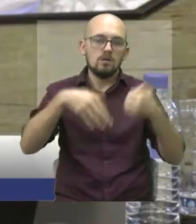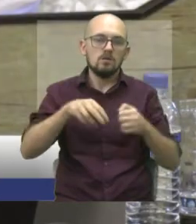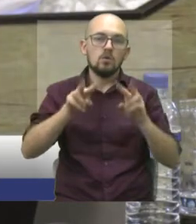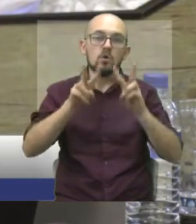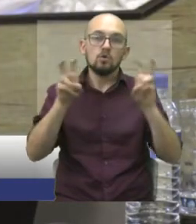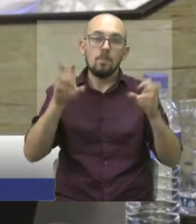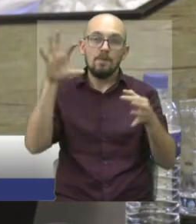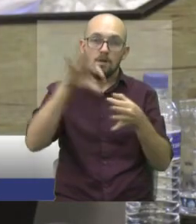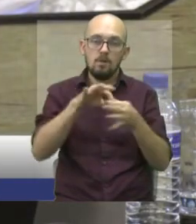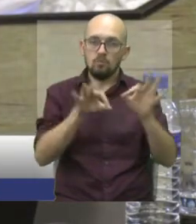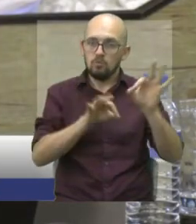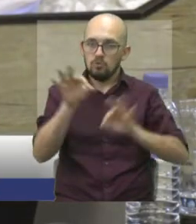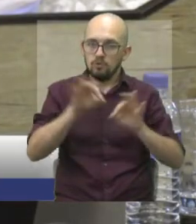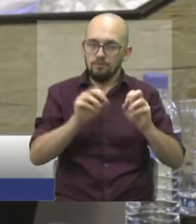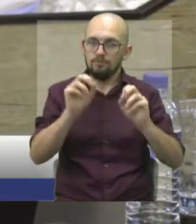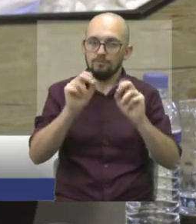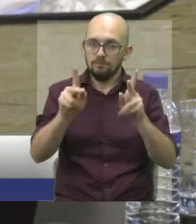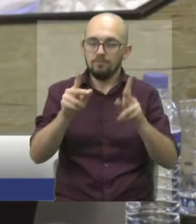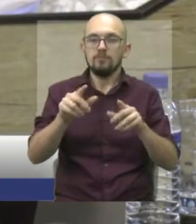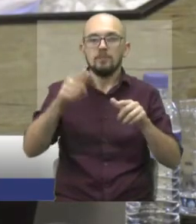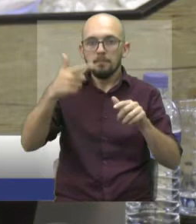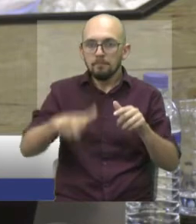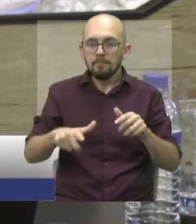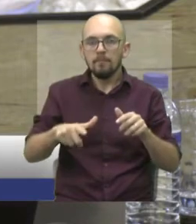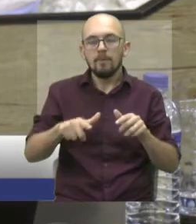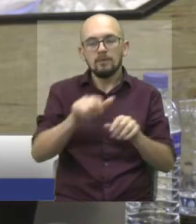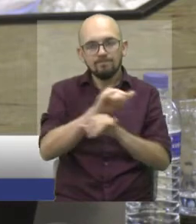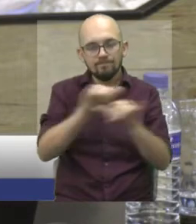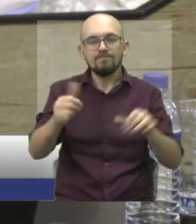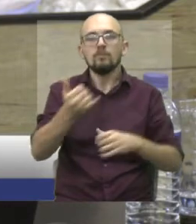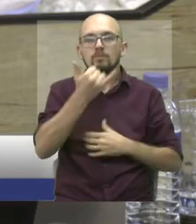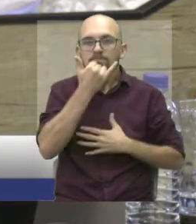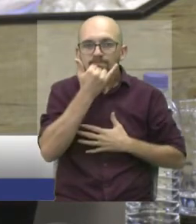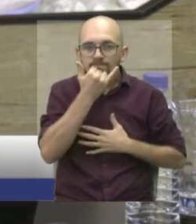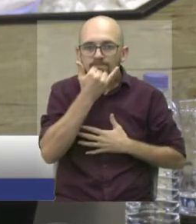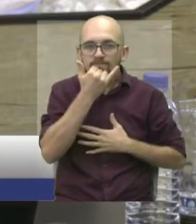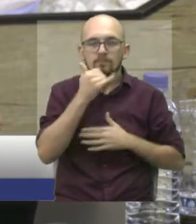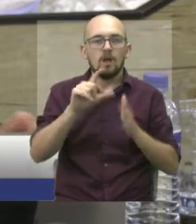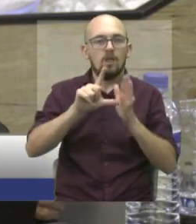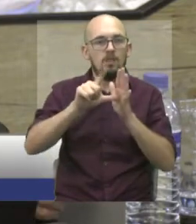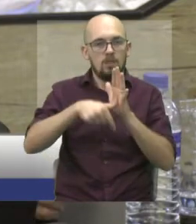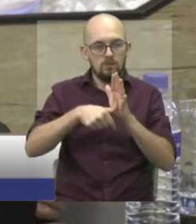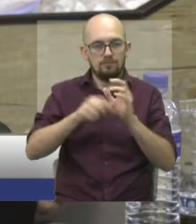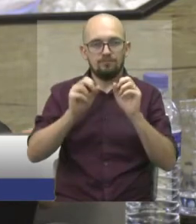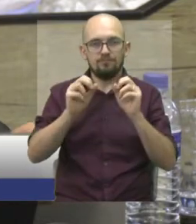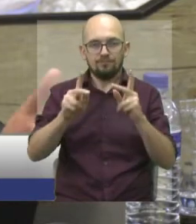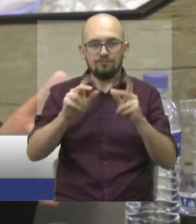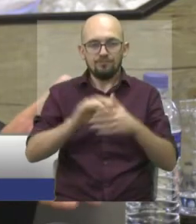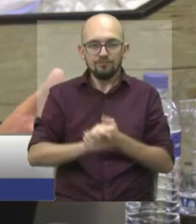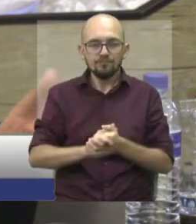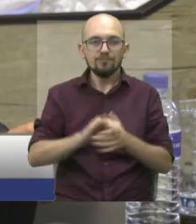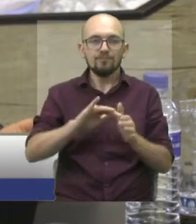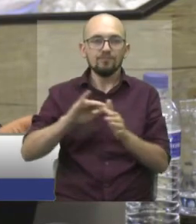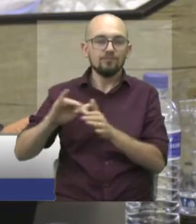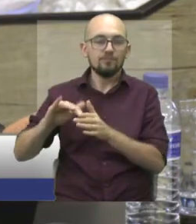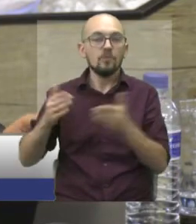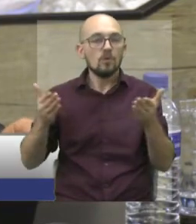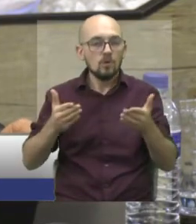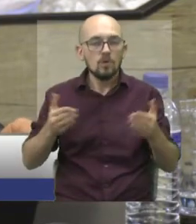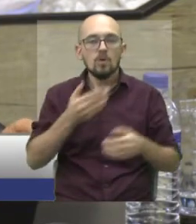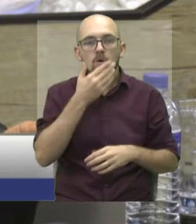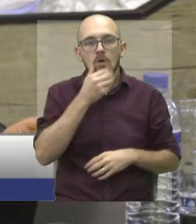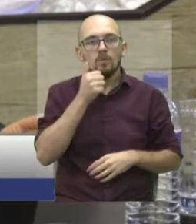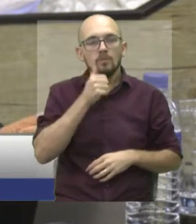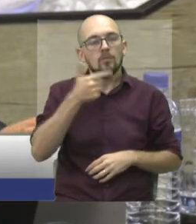do assunto do projeto. Quero mais uma vez pedir desculpa a todos pelo atraso. Senhoras e senhores, mais uma vez,